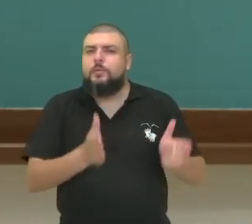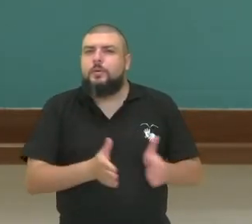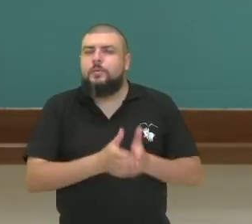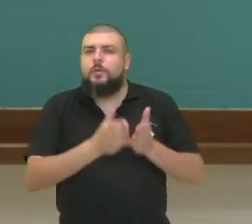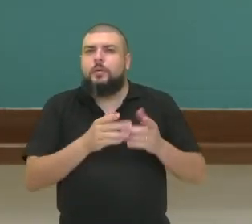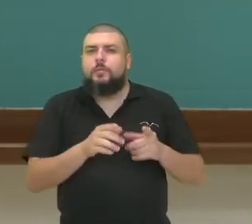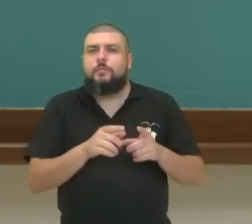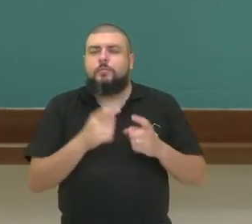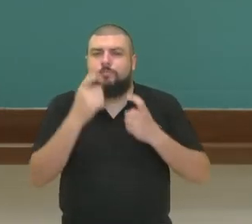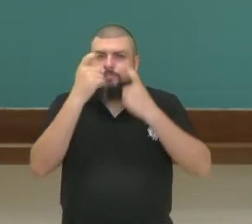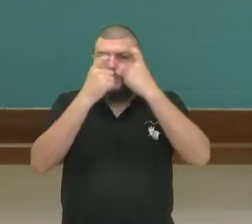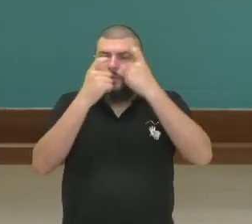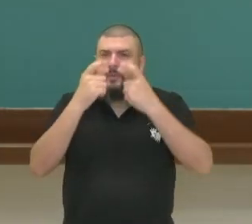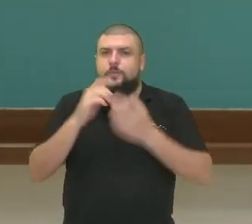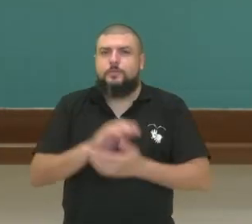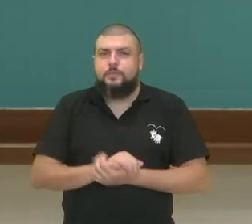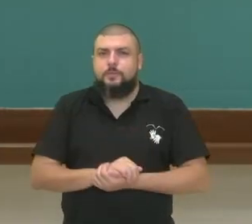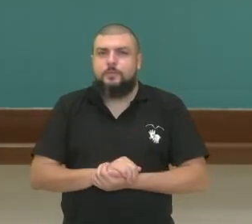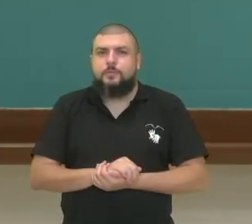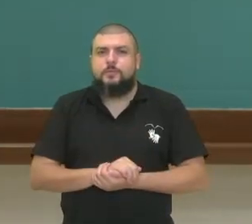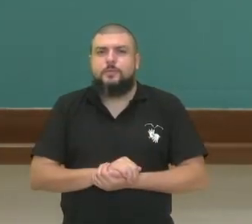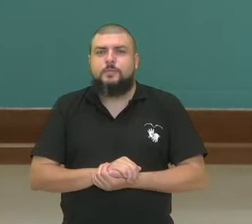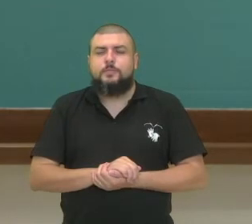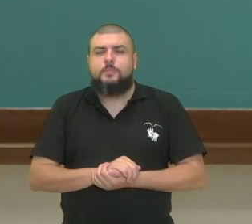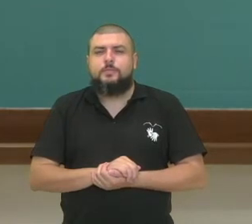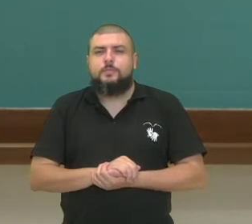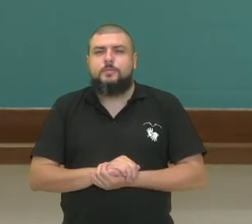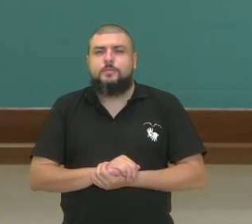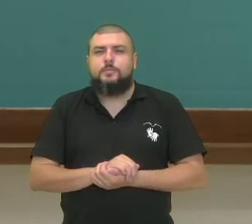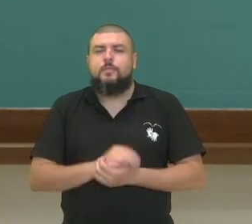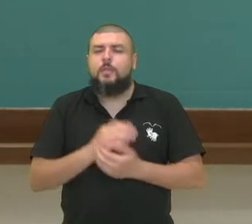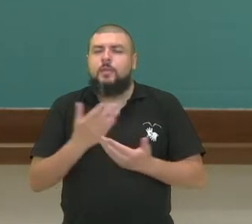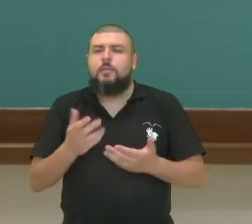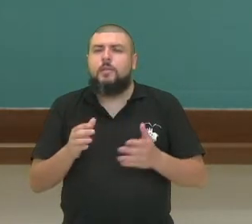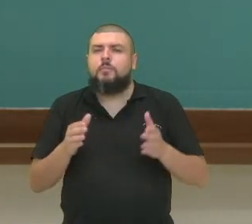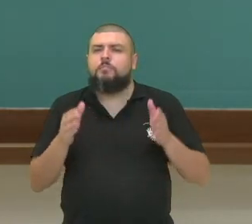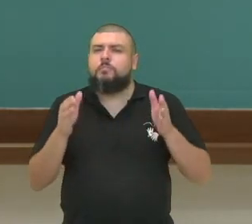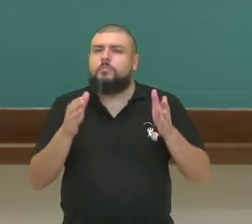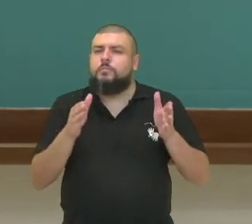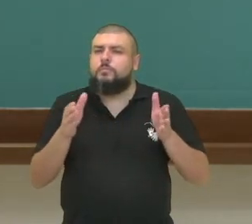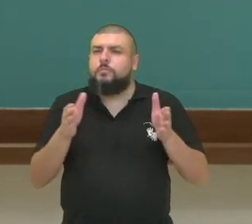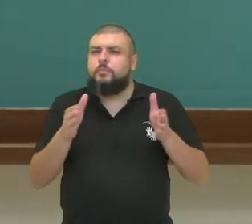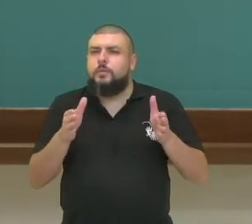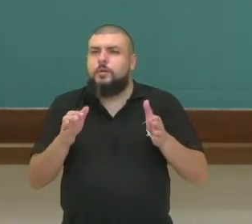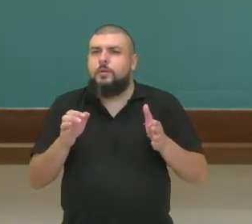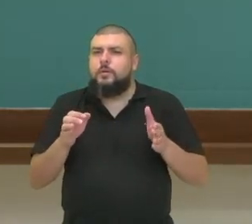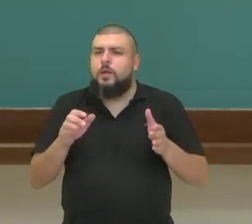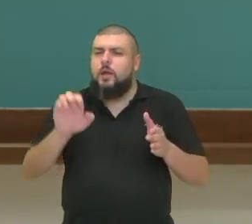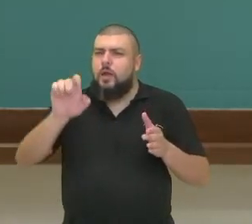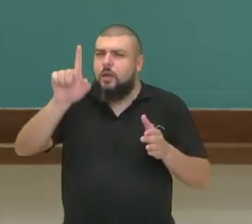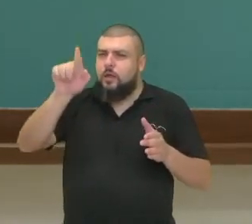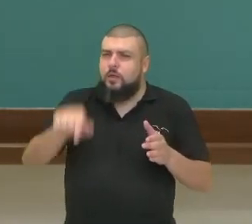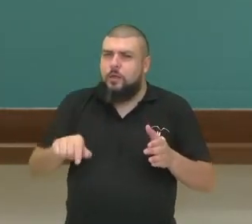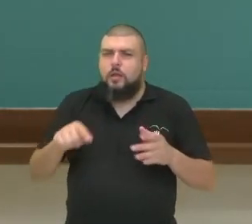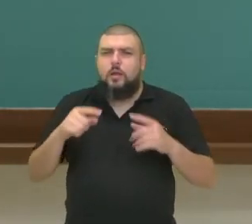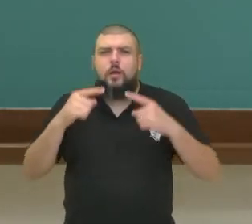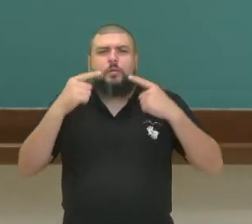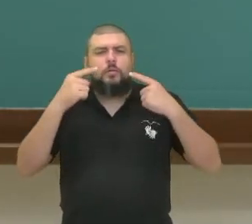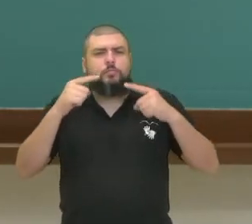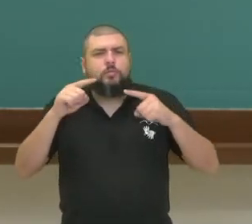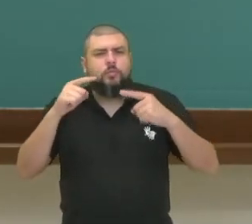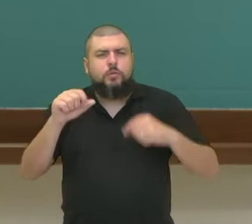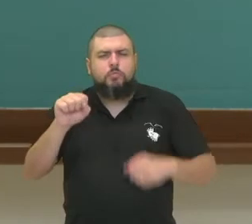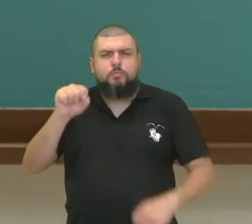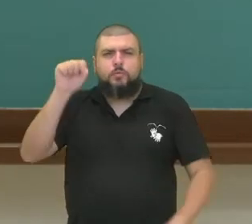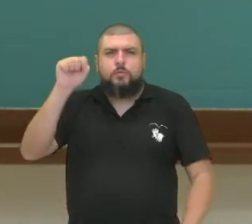situação política. Tá? Então, esse período vai ser o ápice das músicas de protesto. Como aqui nós temos Geraldo Vandré, que